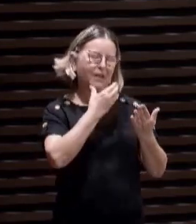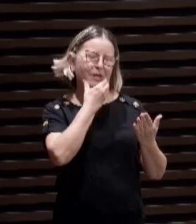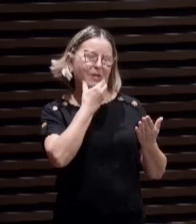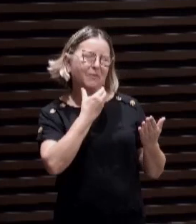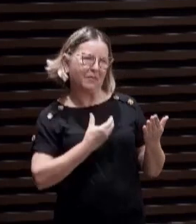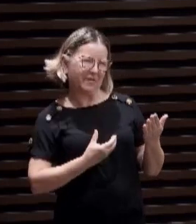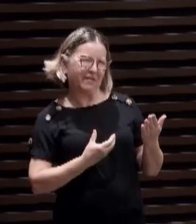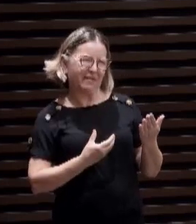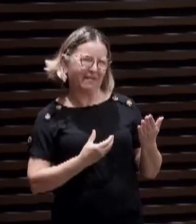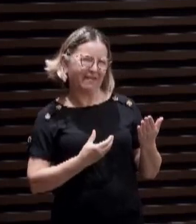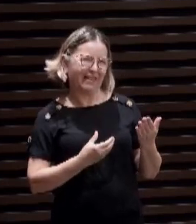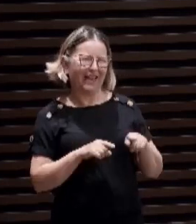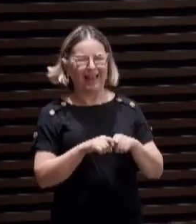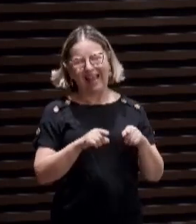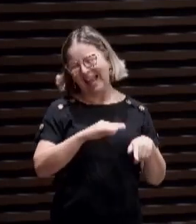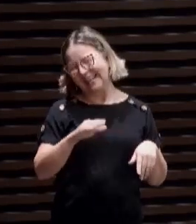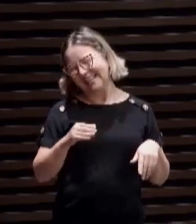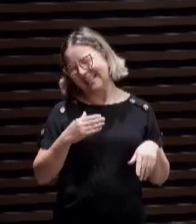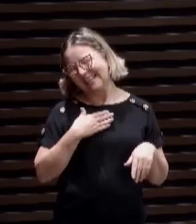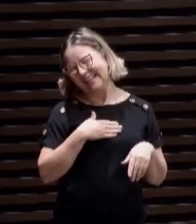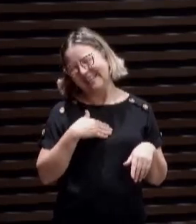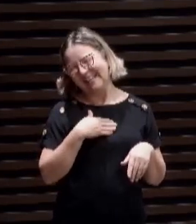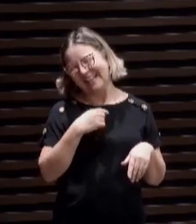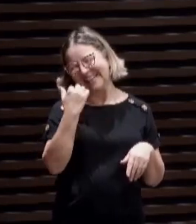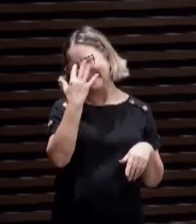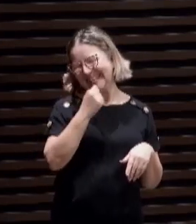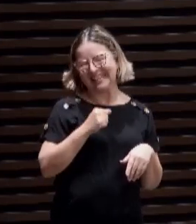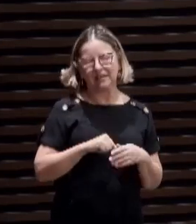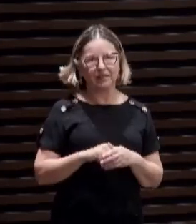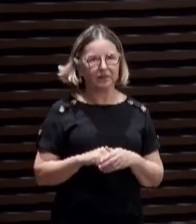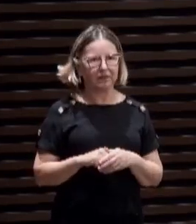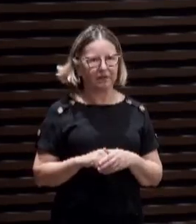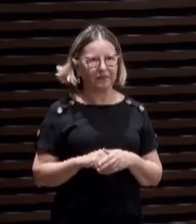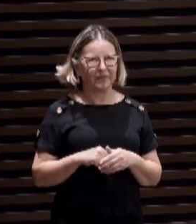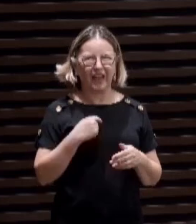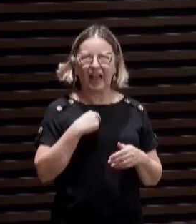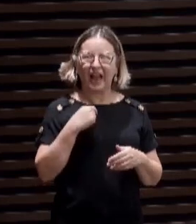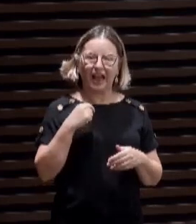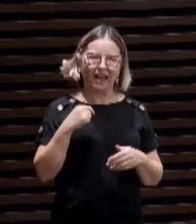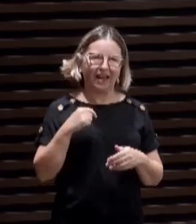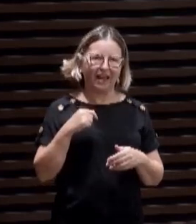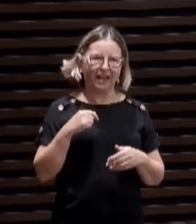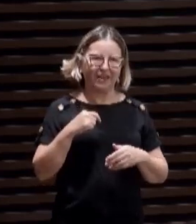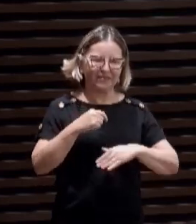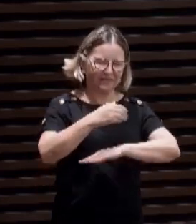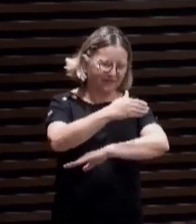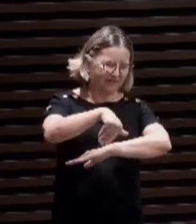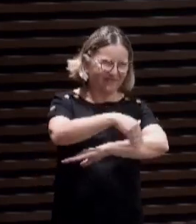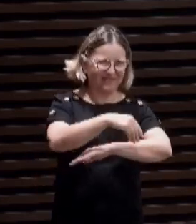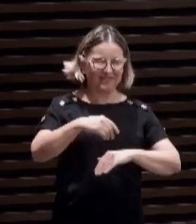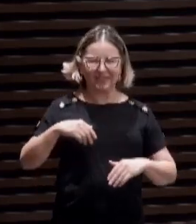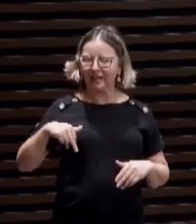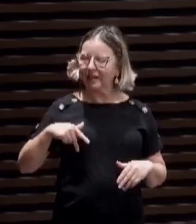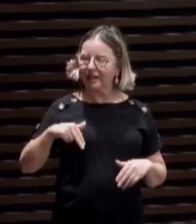vêm, é bonito. Eu andei pelo calçadão, achei bonito as luzes, colorida, que